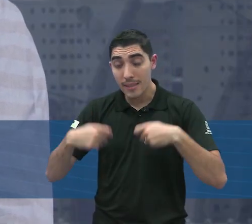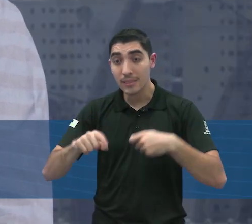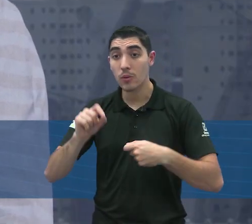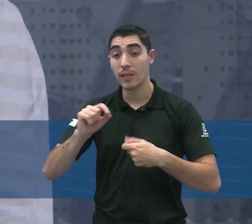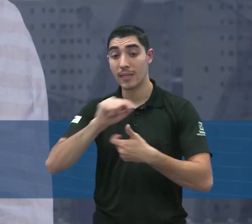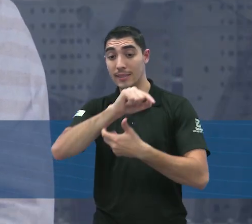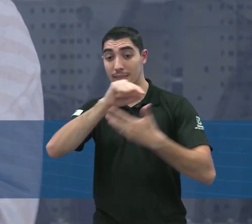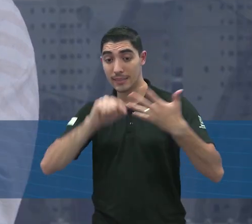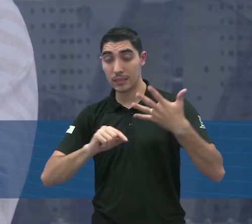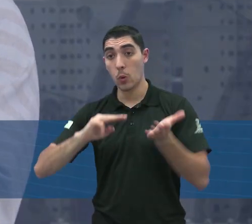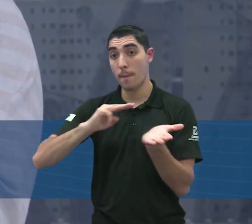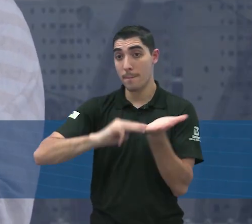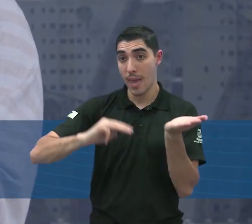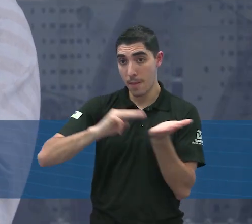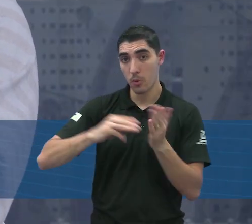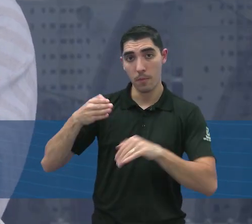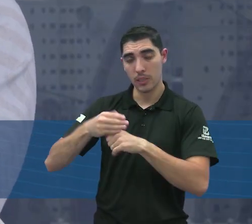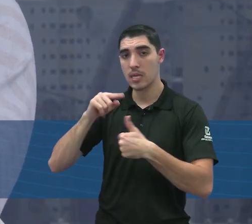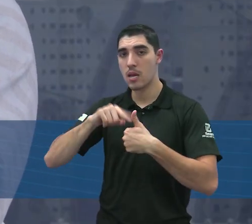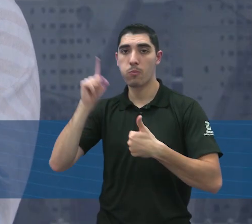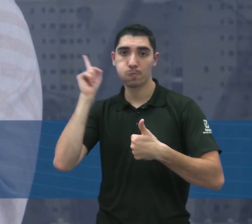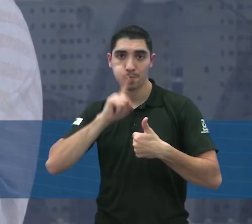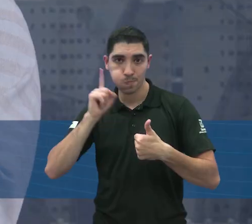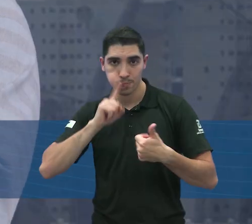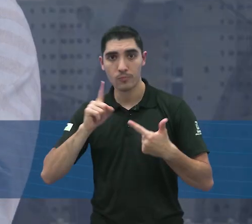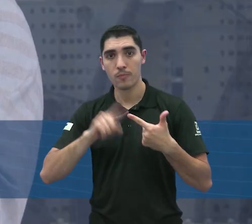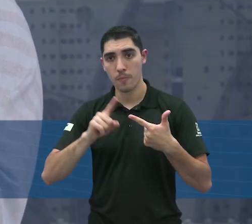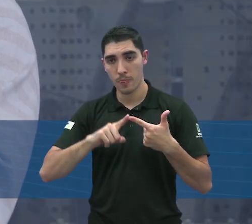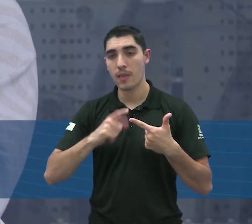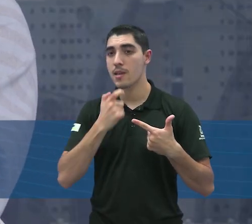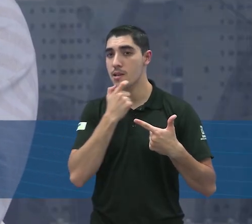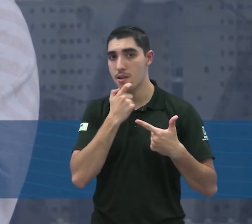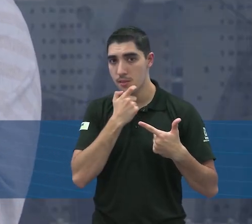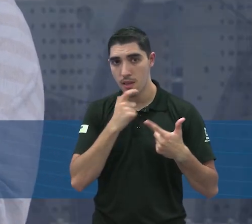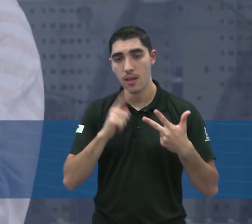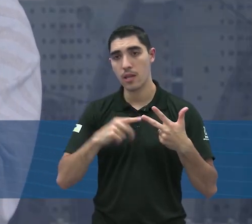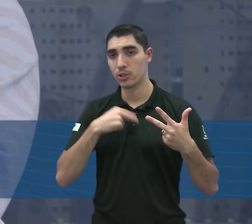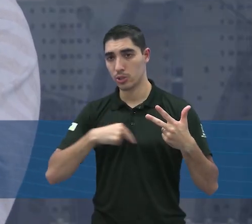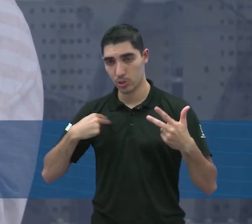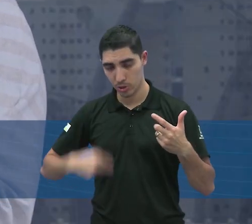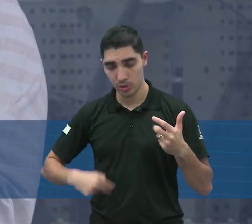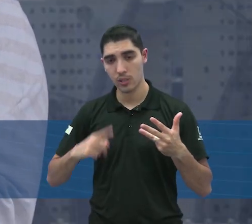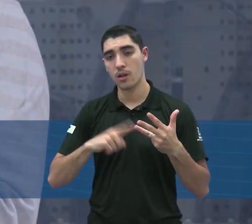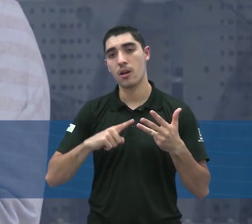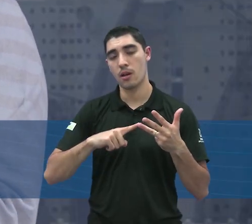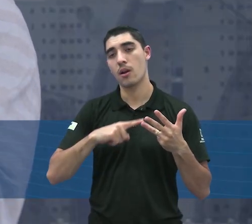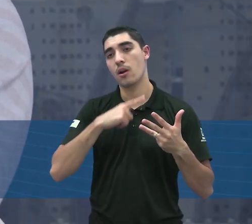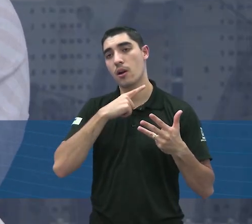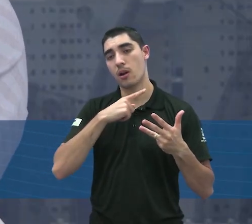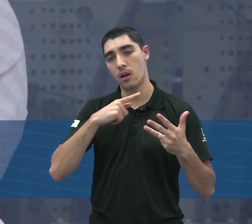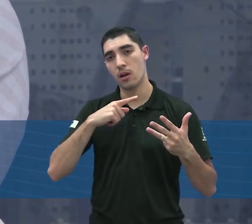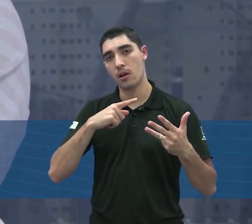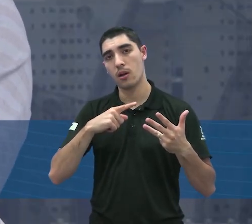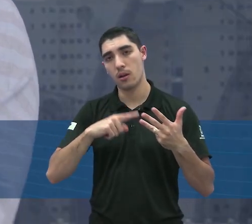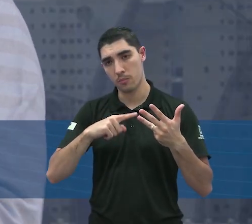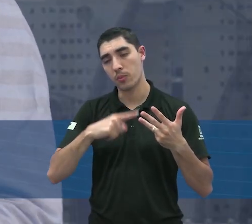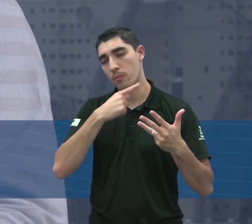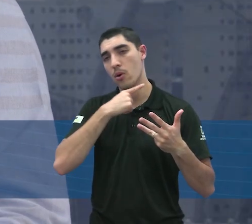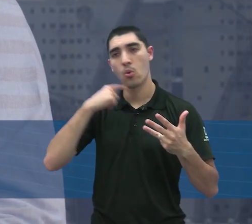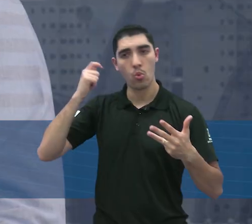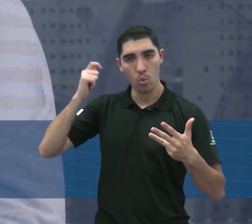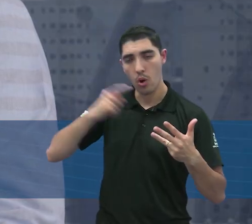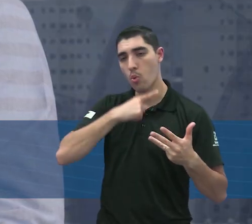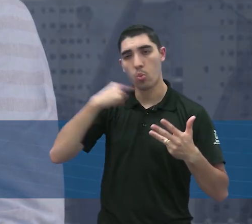membros plenos, notadamente os Estados Unidos, a Inglaterra, a China, a Rússia e a